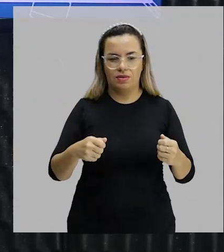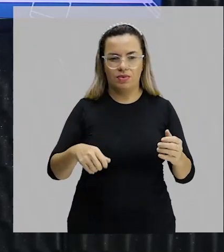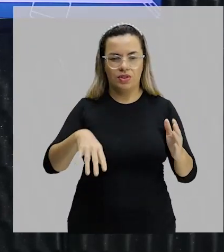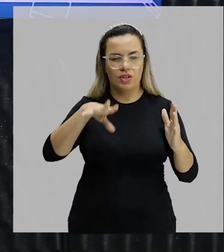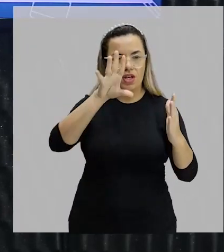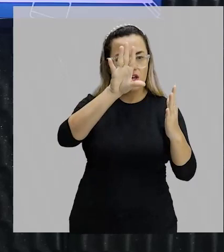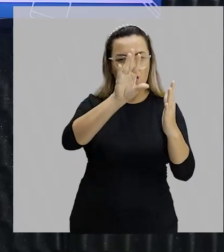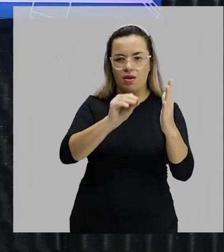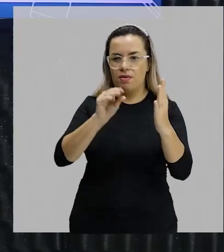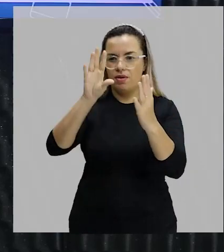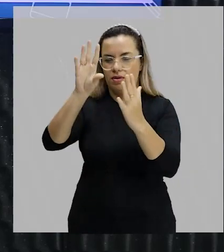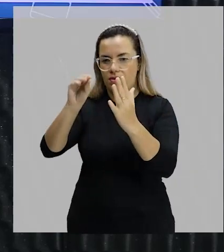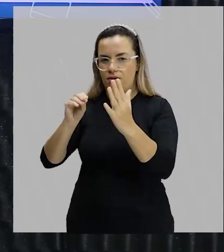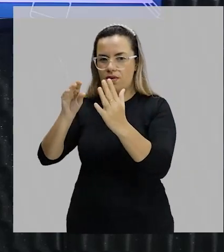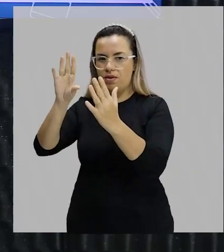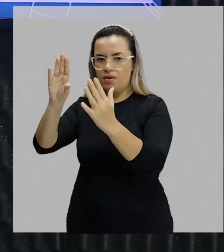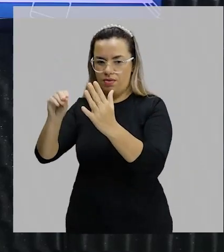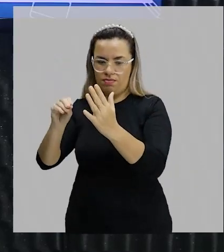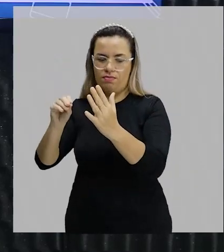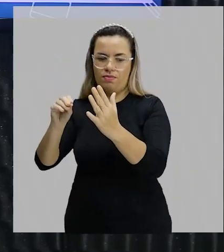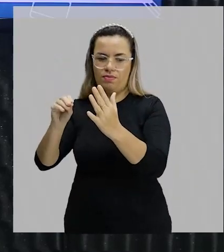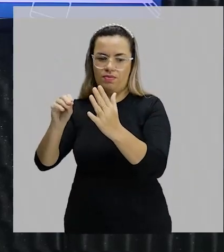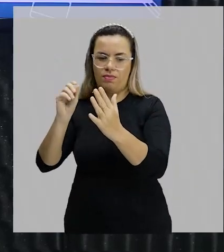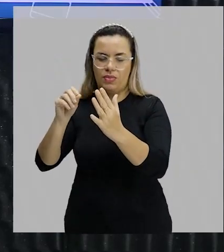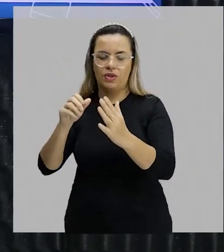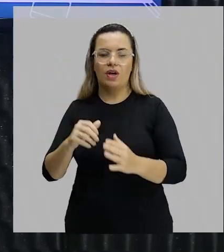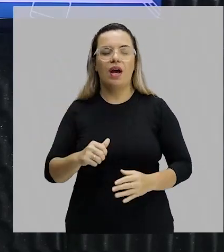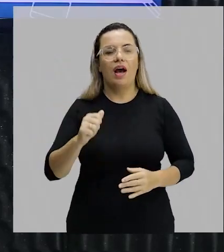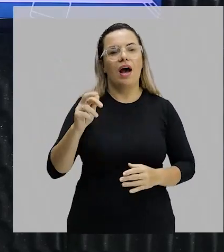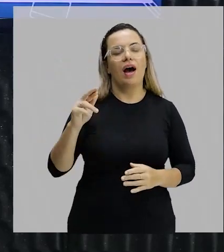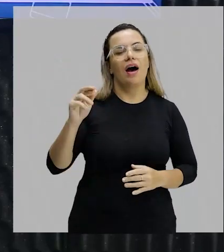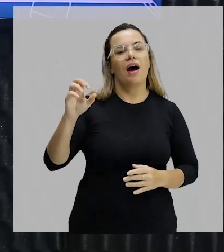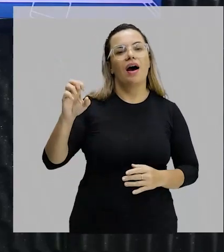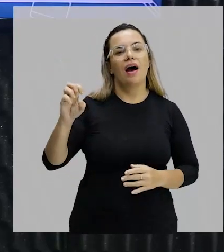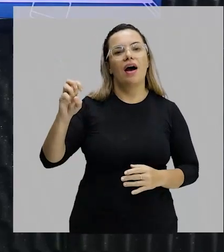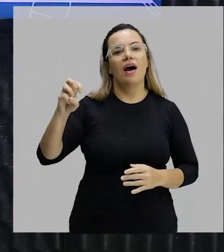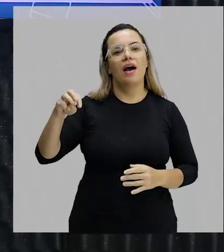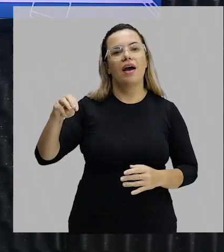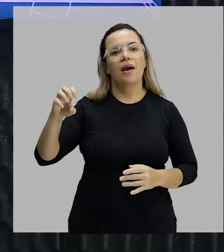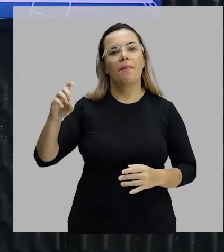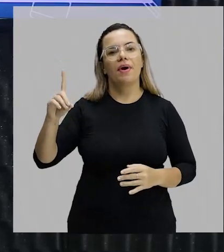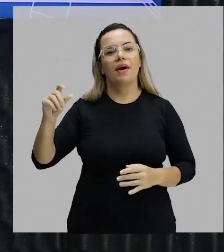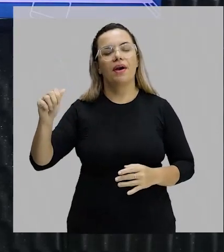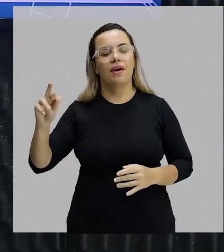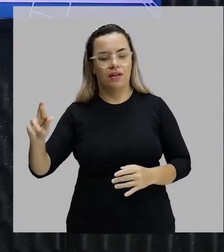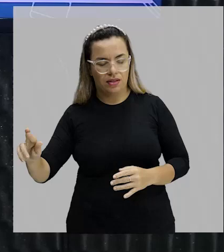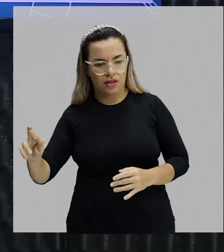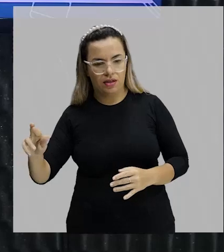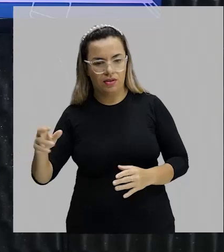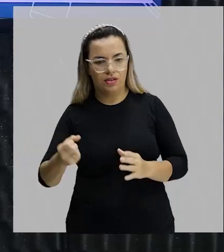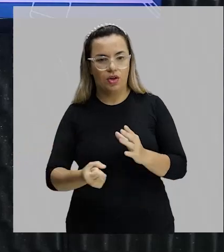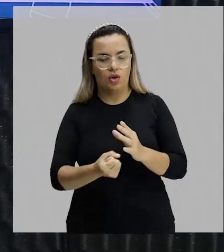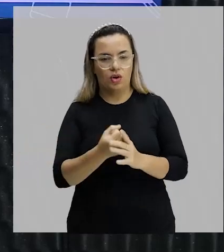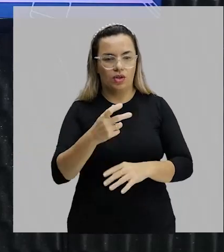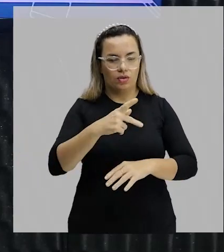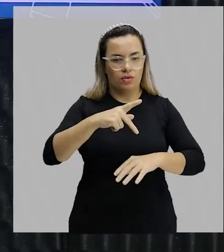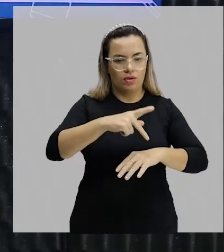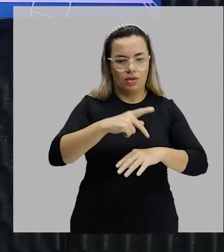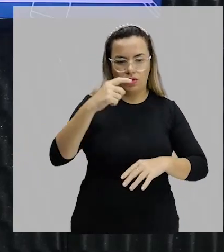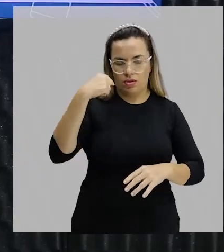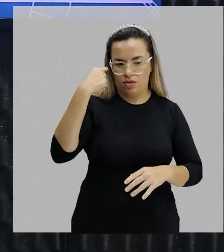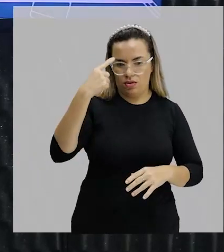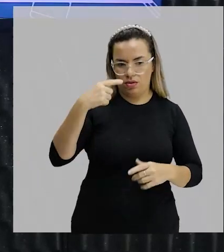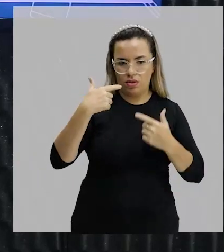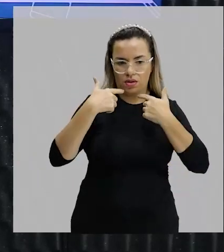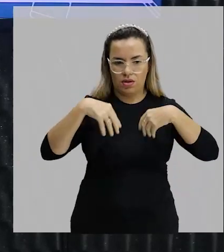São Luís do Maranhão a gente chama de arremedar. E esse arremedo, que é uma palavra originalmente espanhola, né, da linguagem